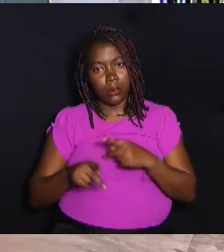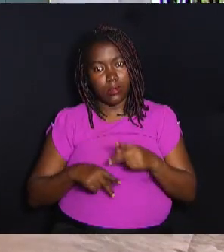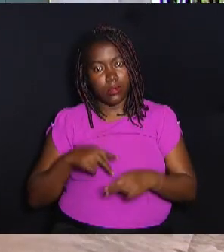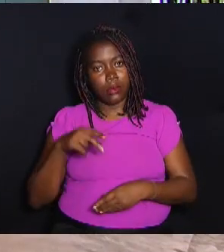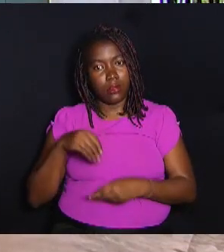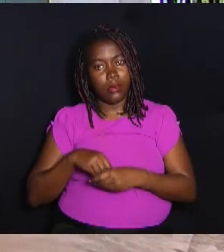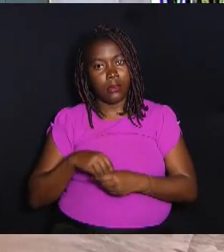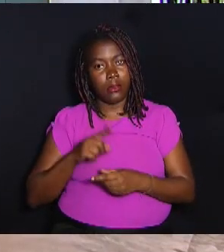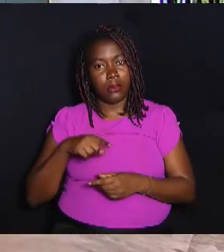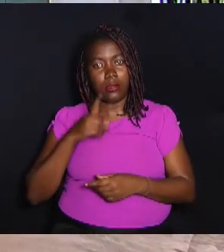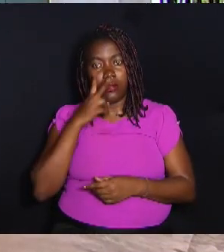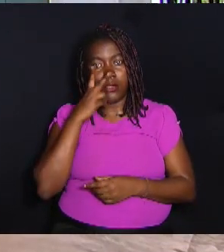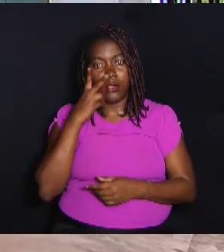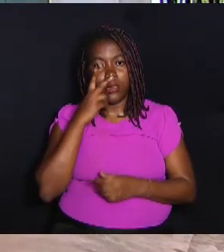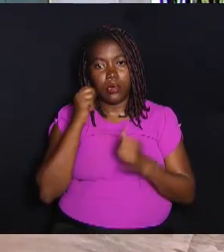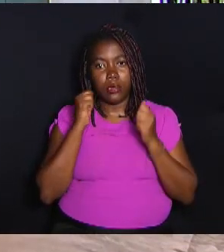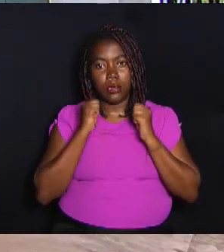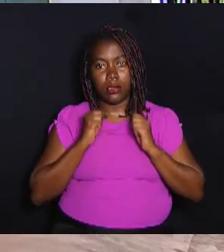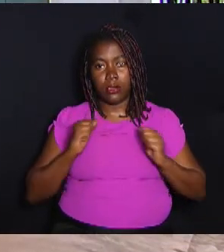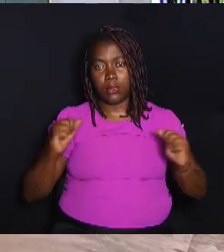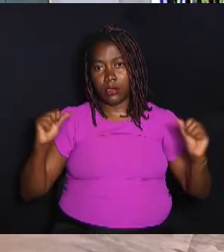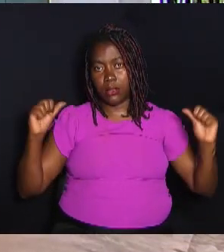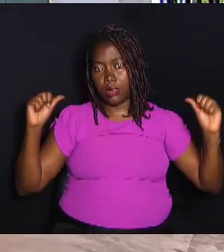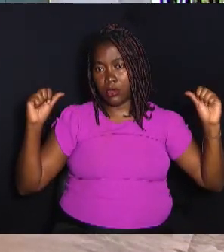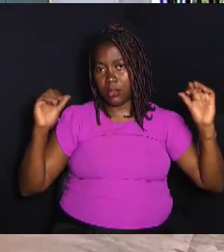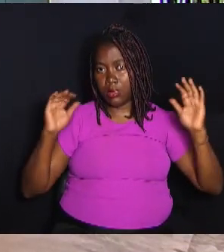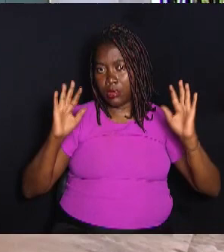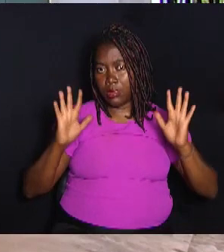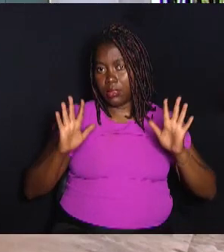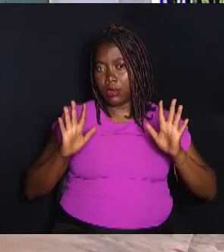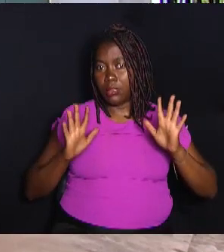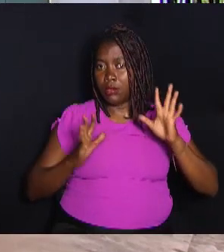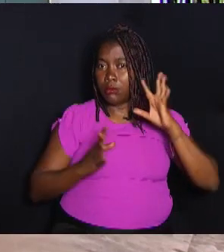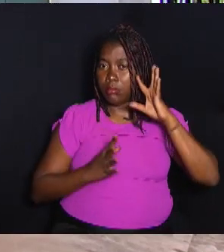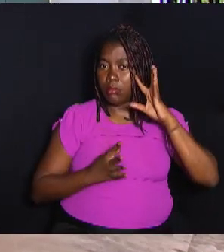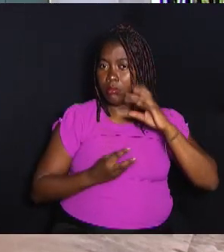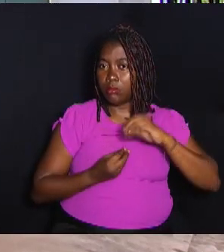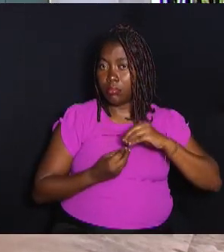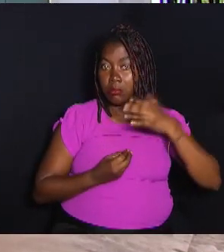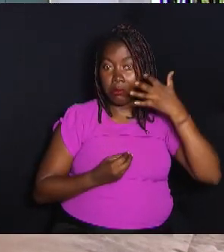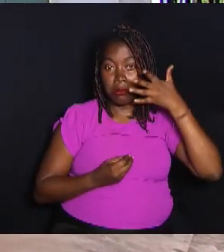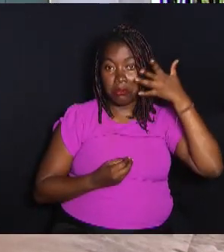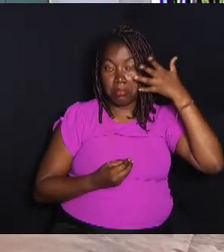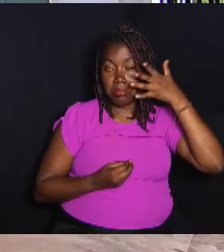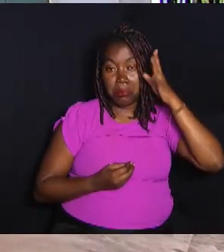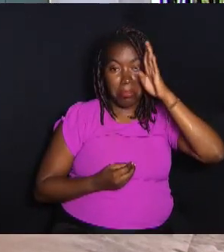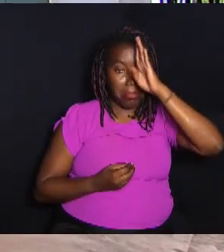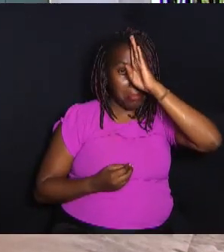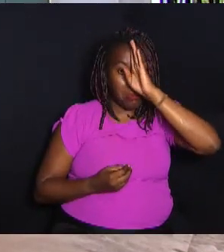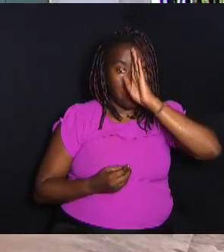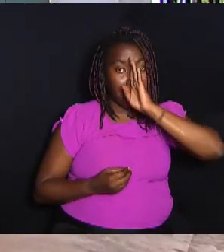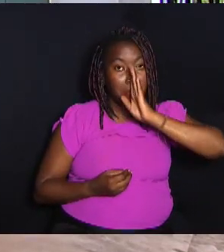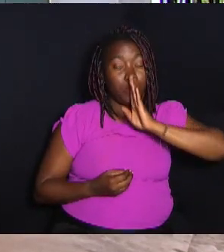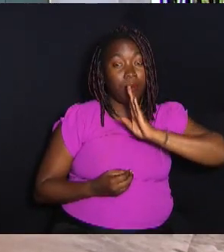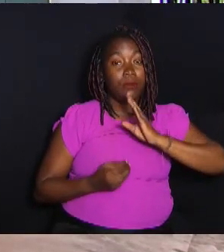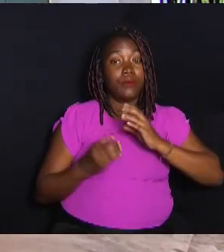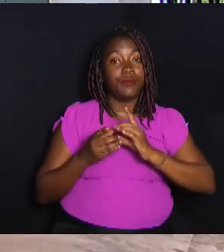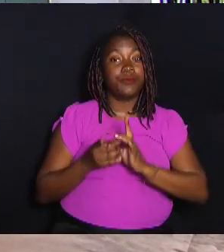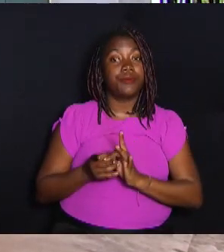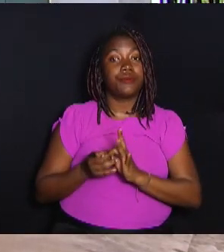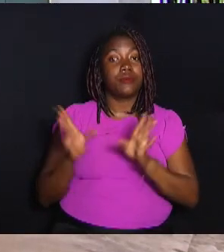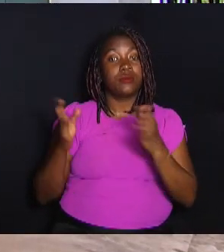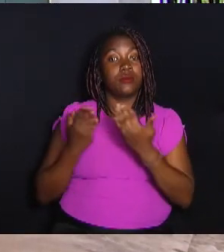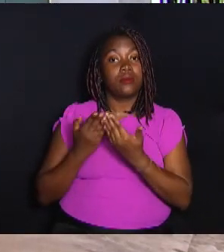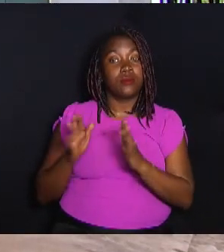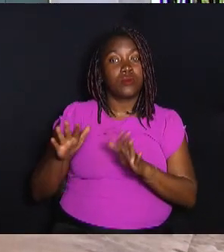escola trabalha com o seu público interno aqui, que são os vereadores e assessores da casa. Mas tendo em vista que a palestra não tem custo para